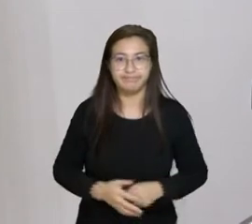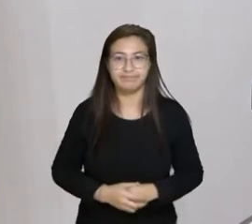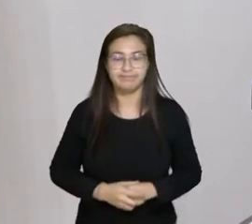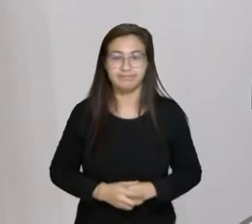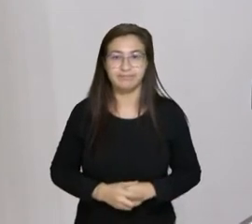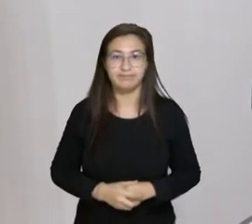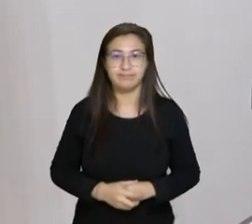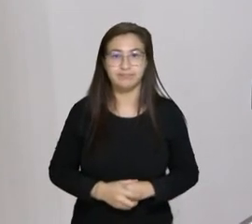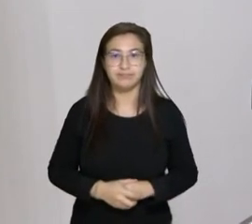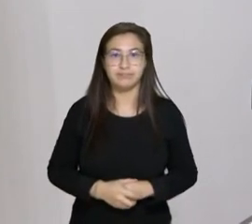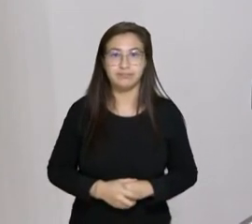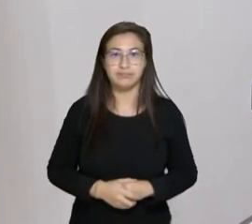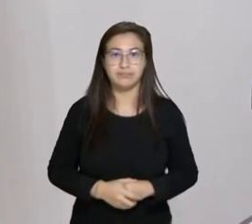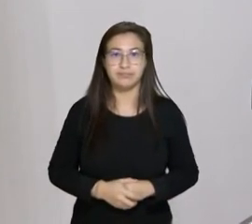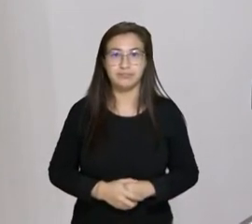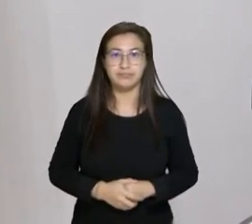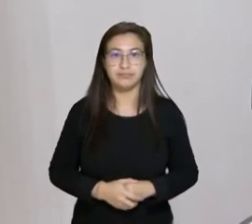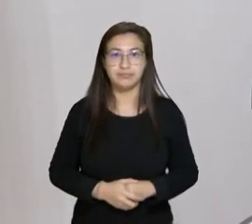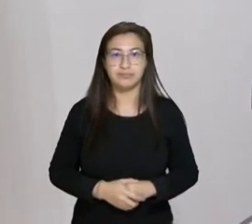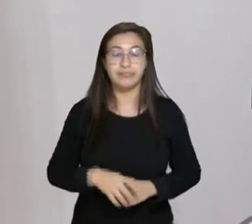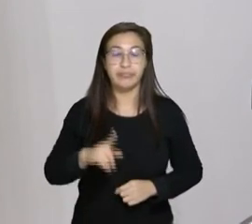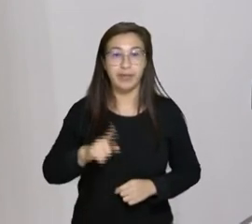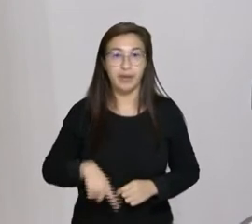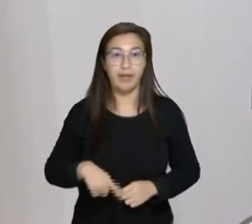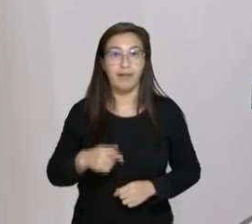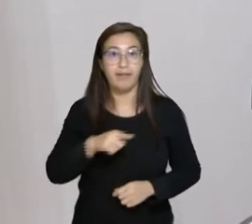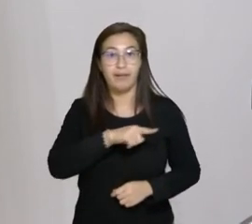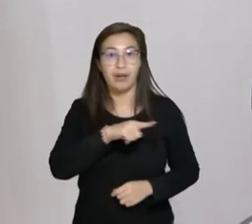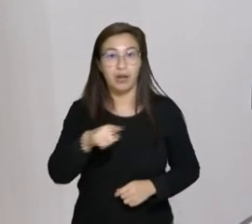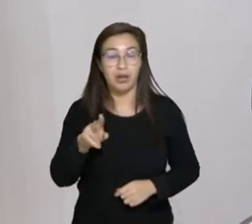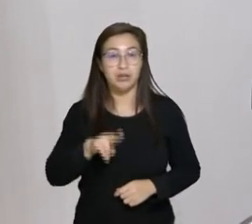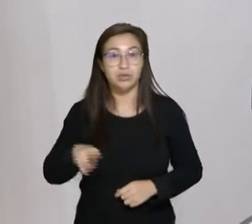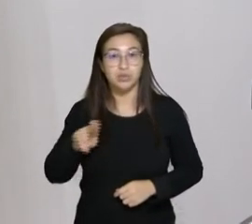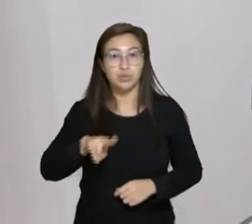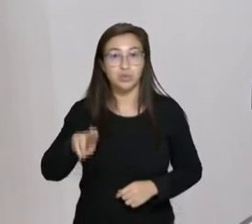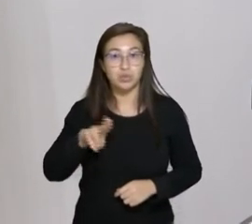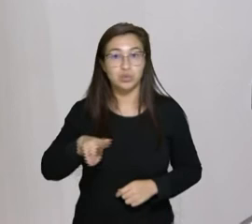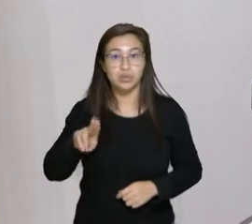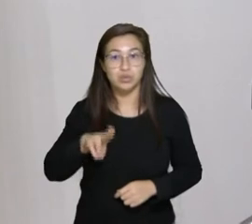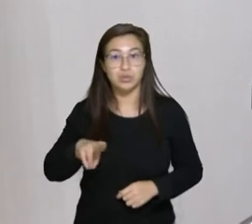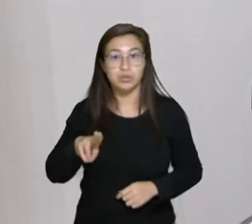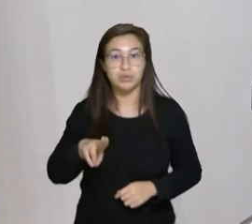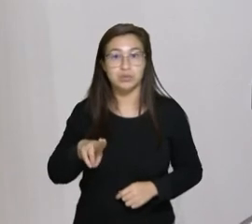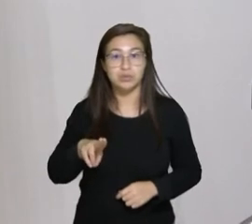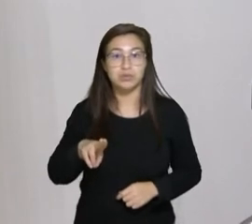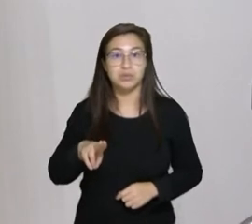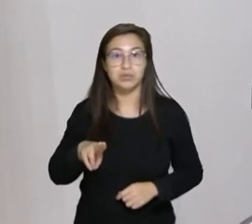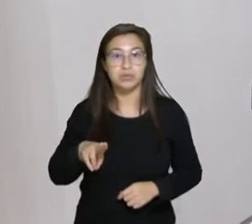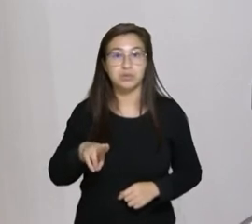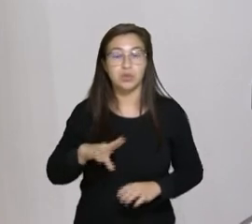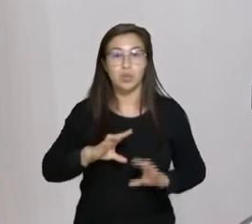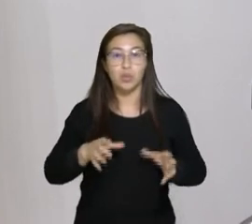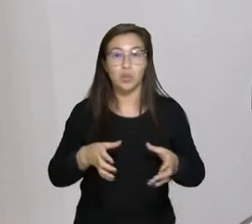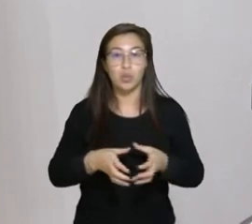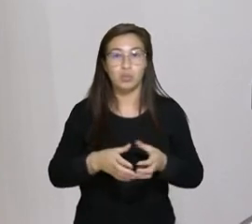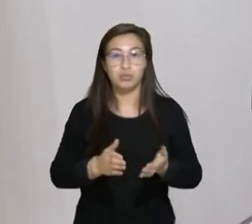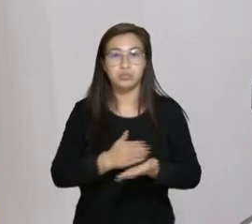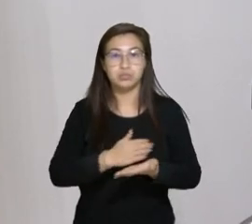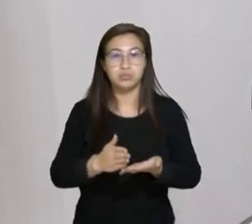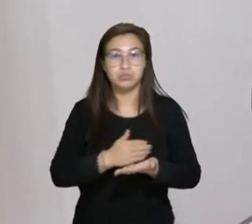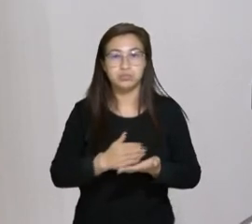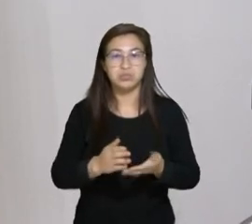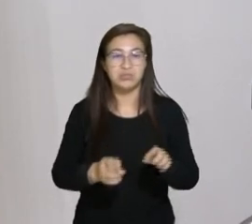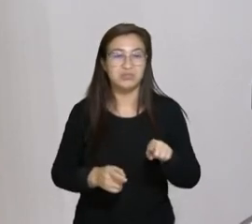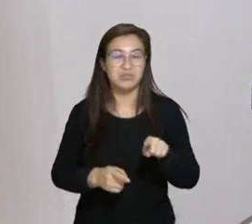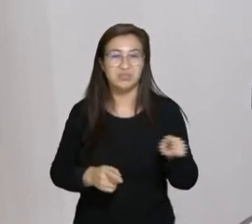e já são as armas são as armas utilizadas por uma meia dúzia de imbecis